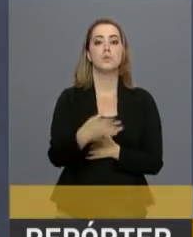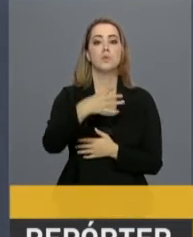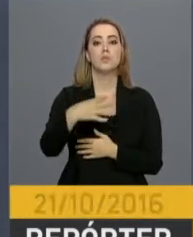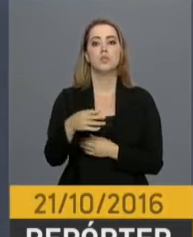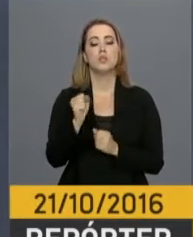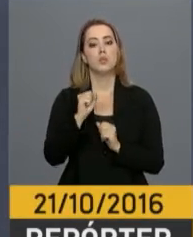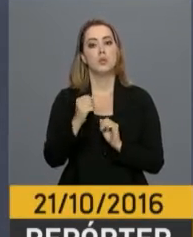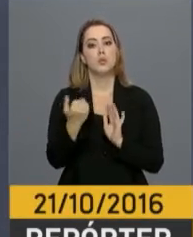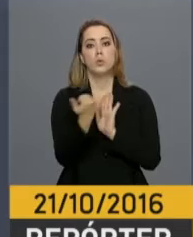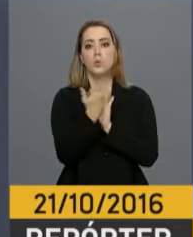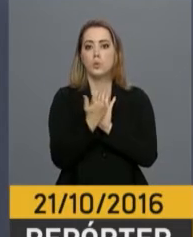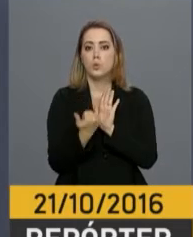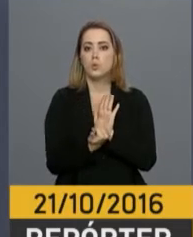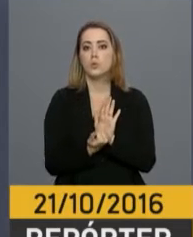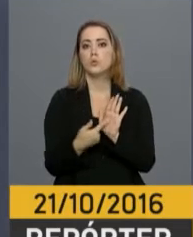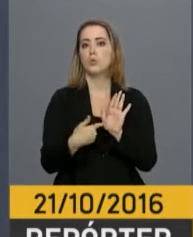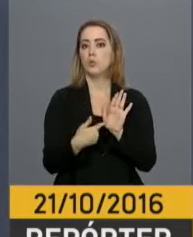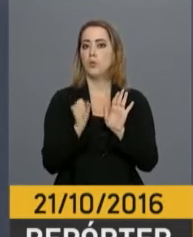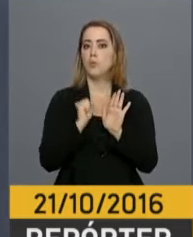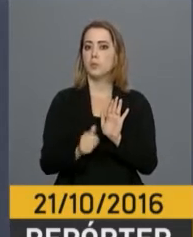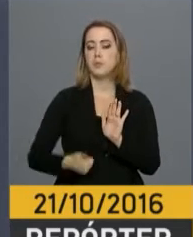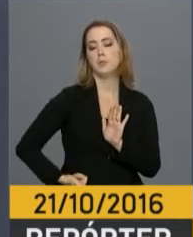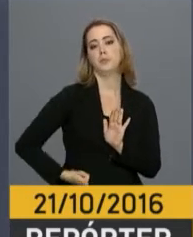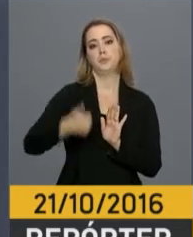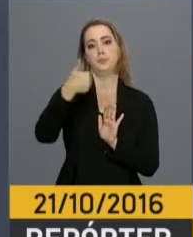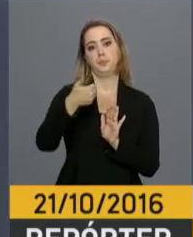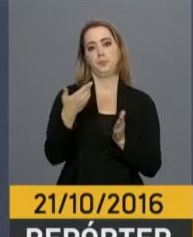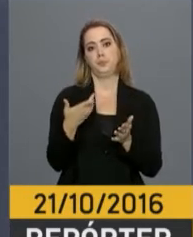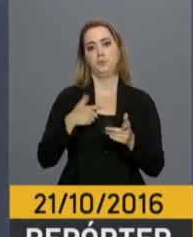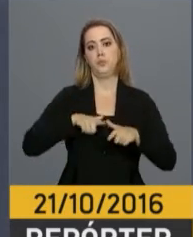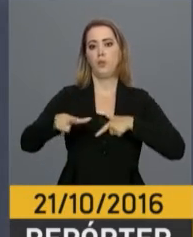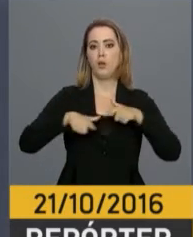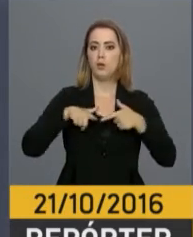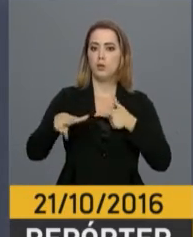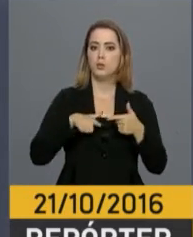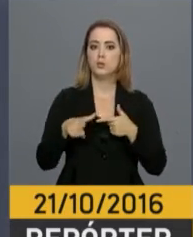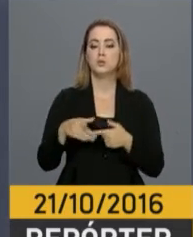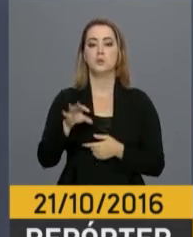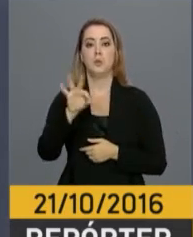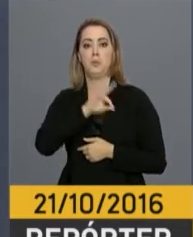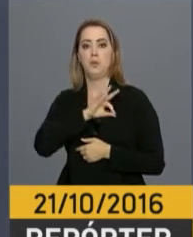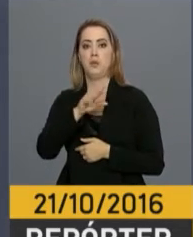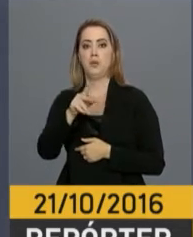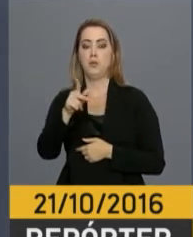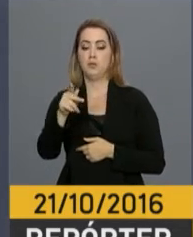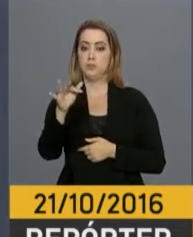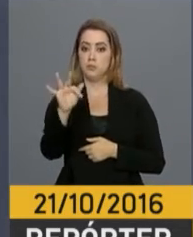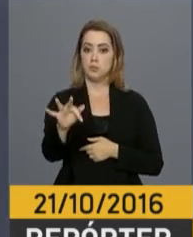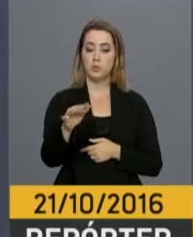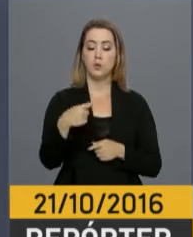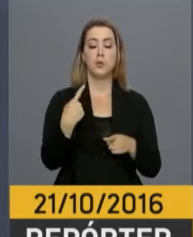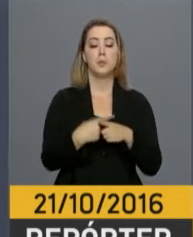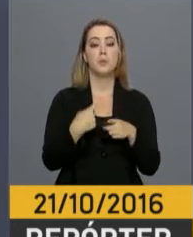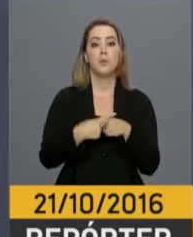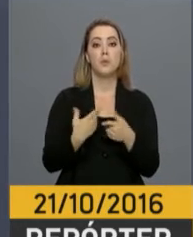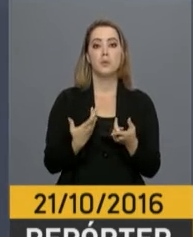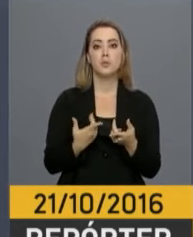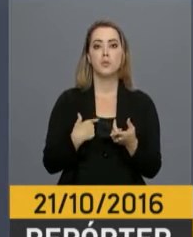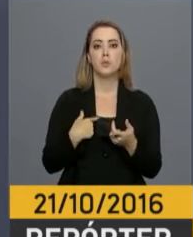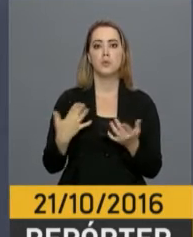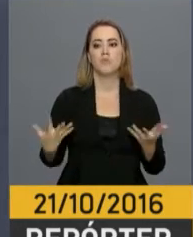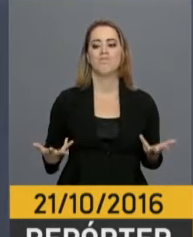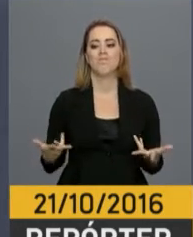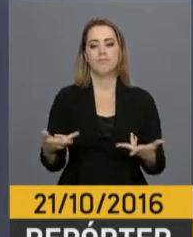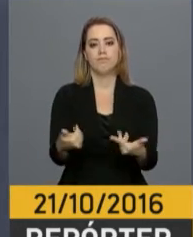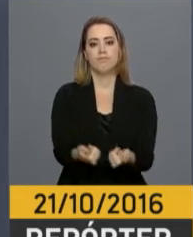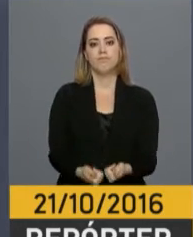mecanismo possibilite uma otimização na atuação da Polícia Federal e, consequentemente, uma